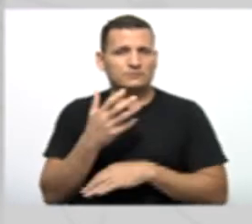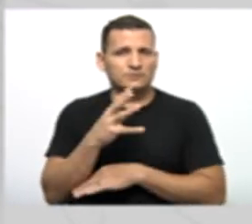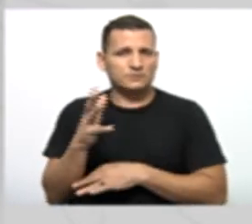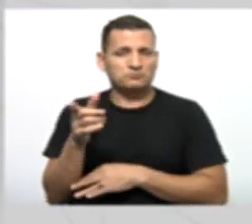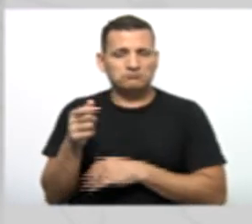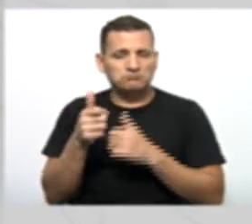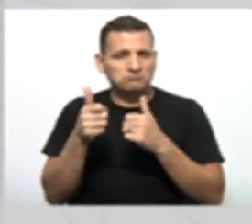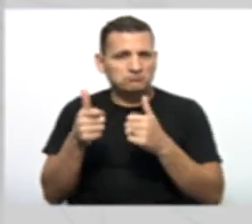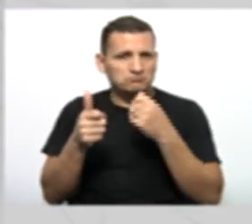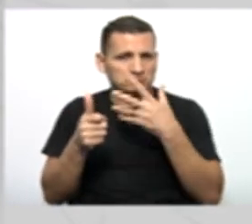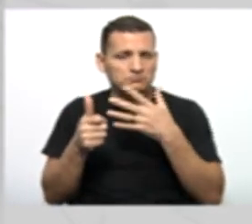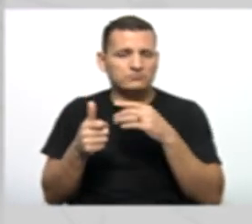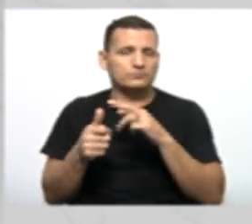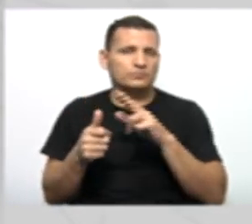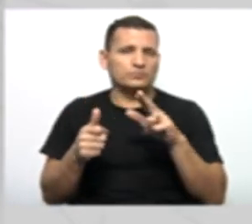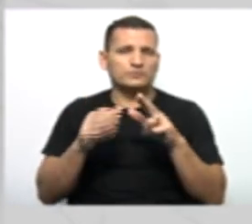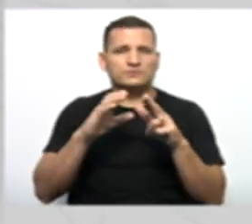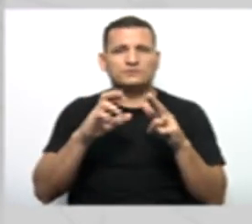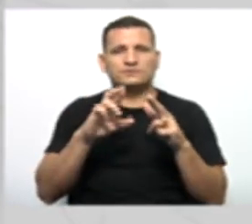certificação ambiental.